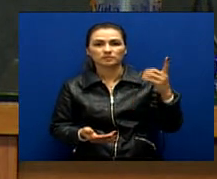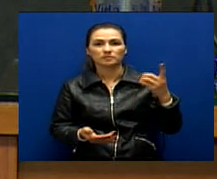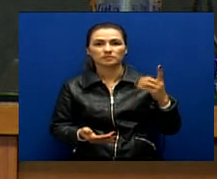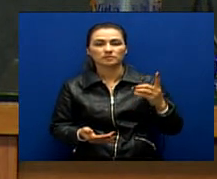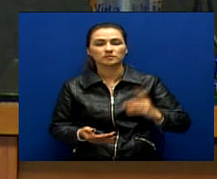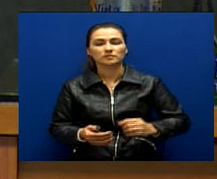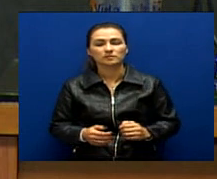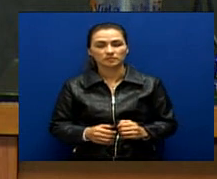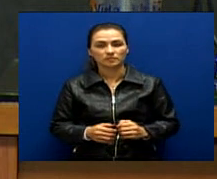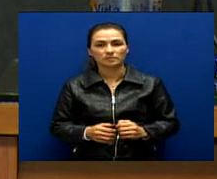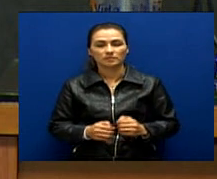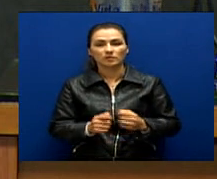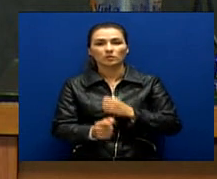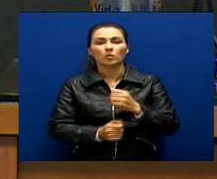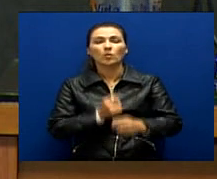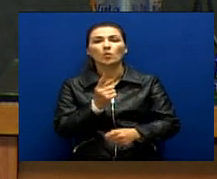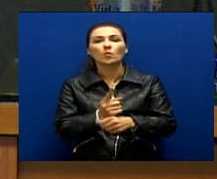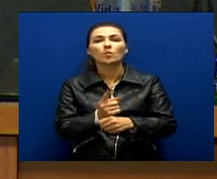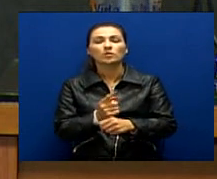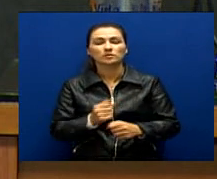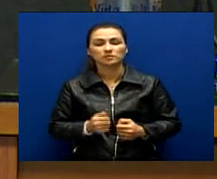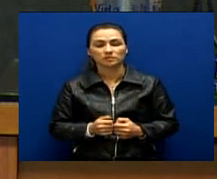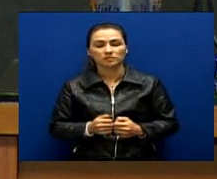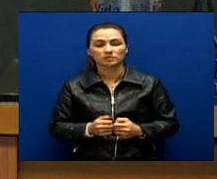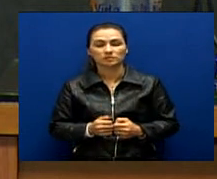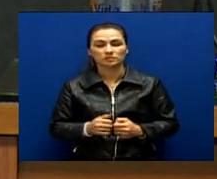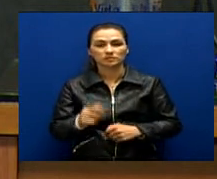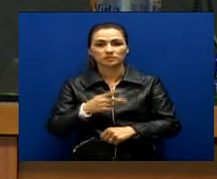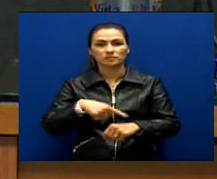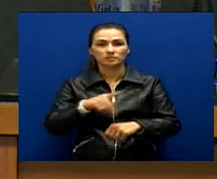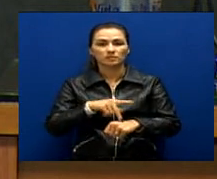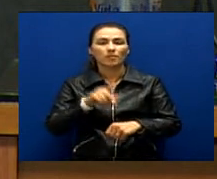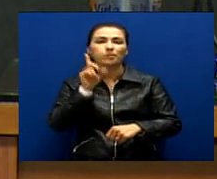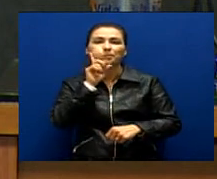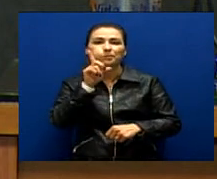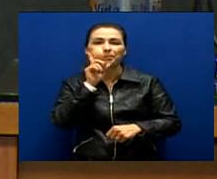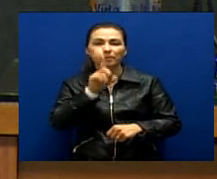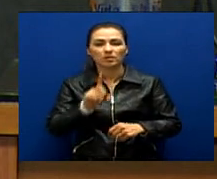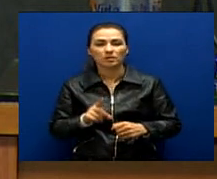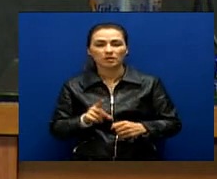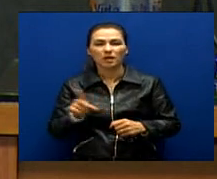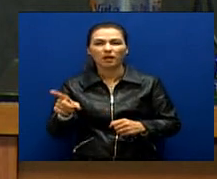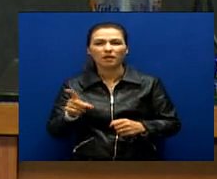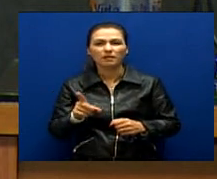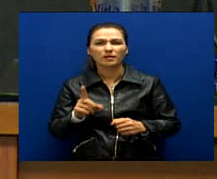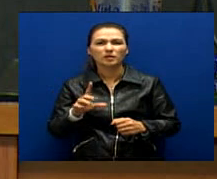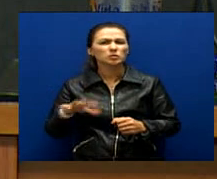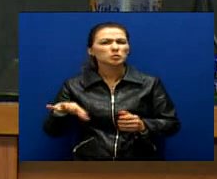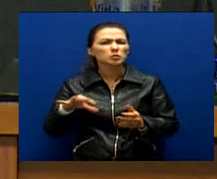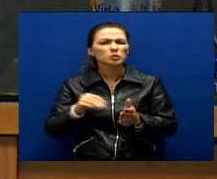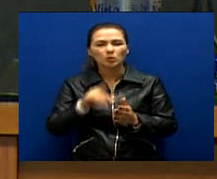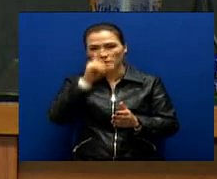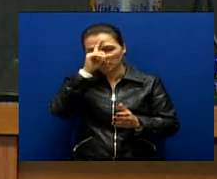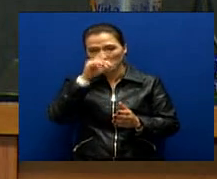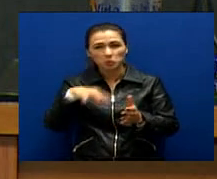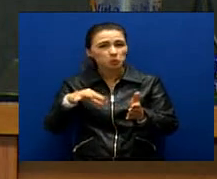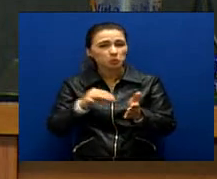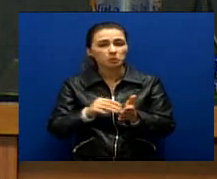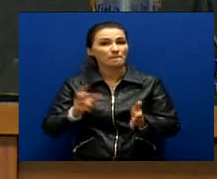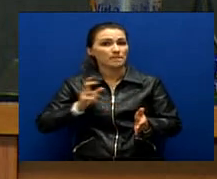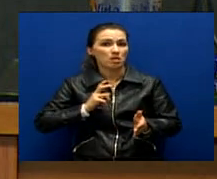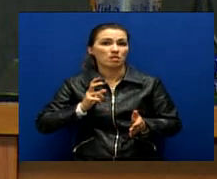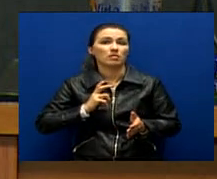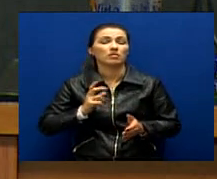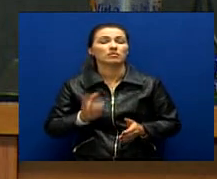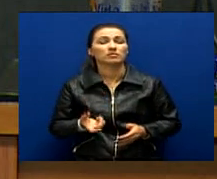setor público no ano criciúma público direito tem que quase só privado o pouquinho que de público é só por ter um ambiente